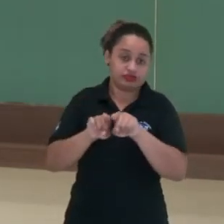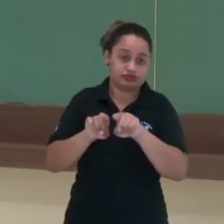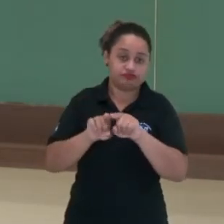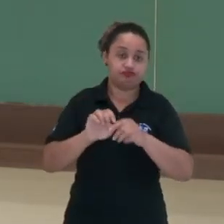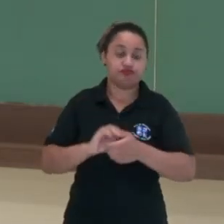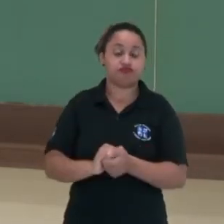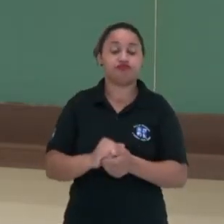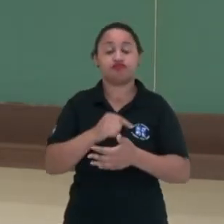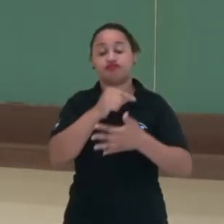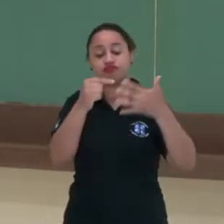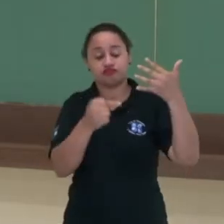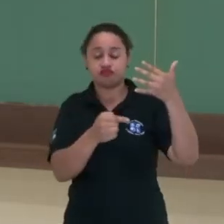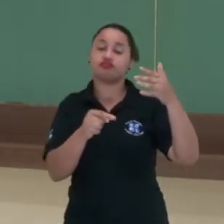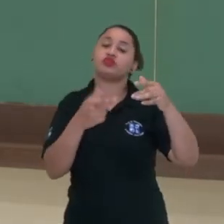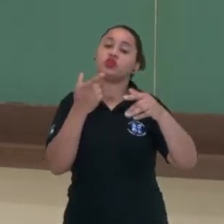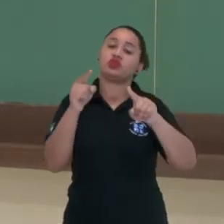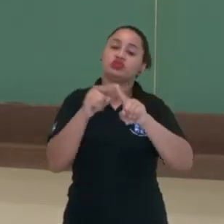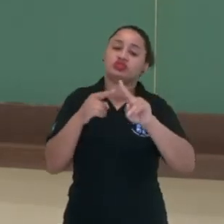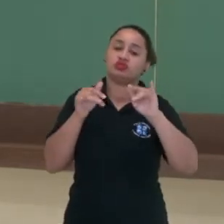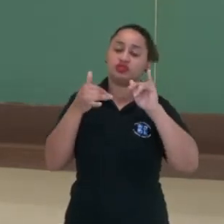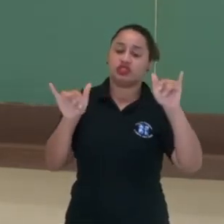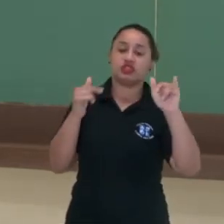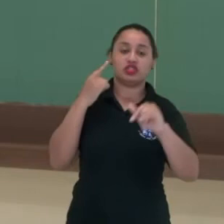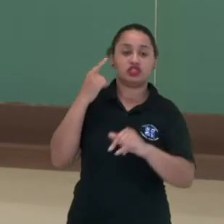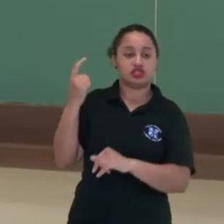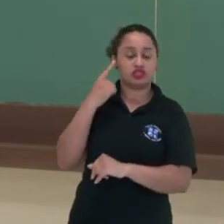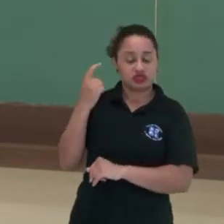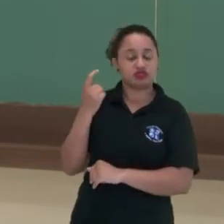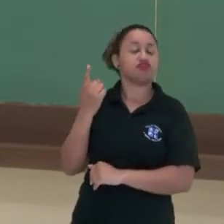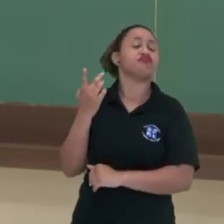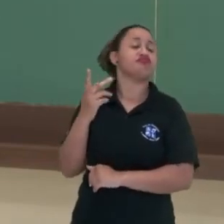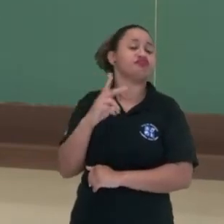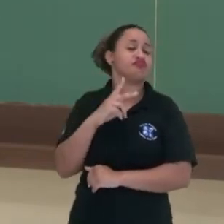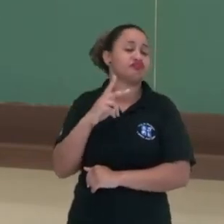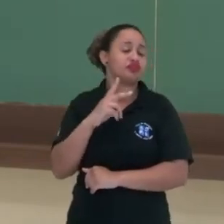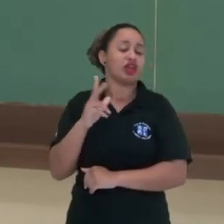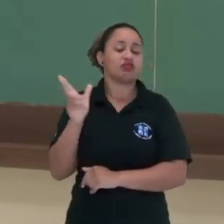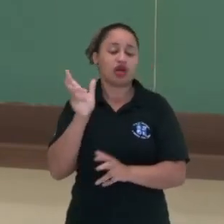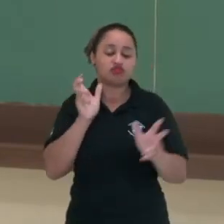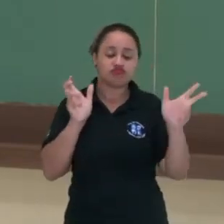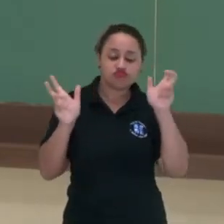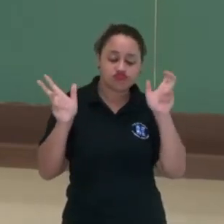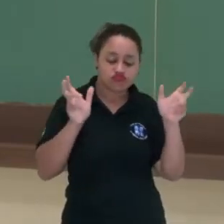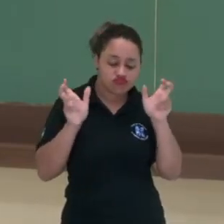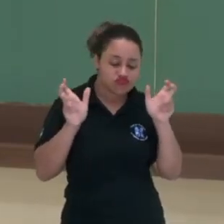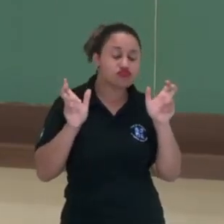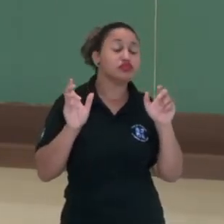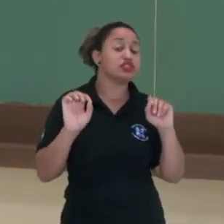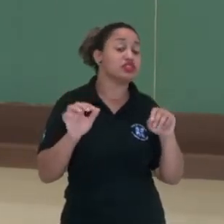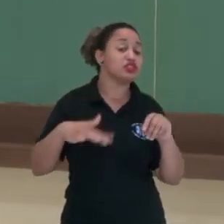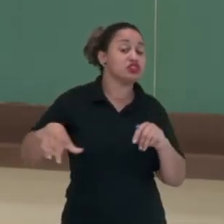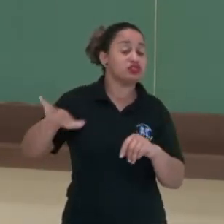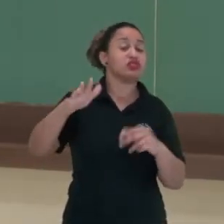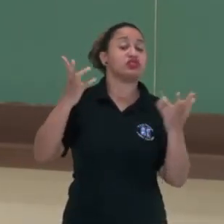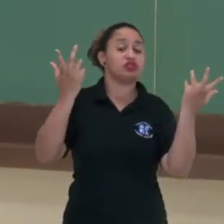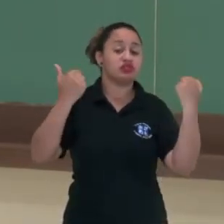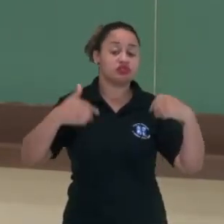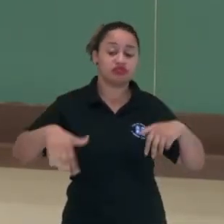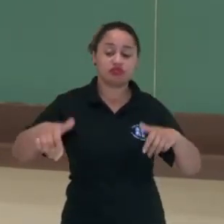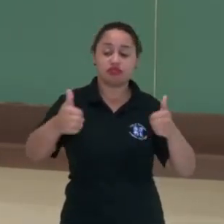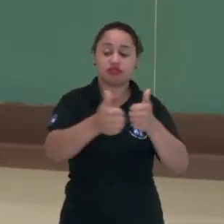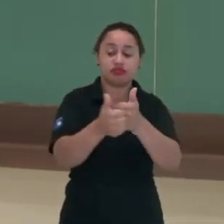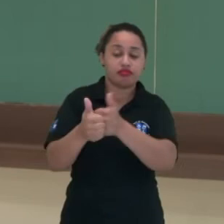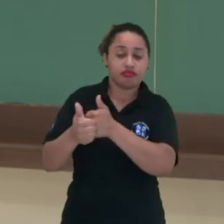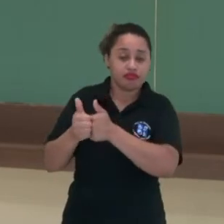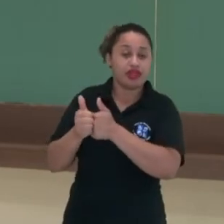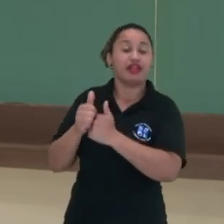A energia sonora. Se vocês estão ouvindo o som da minha voz, se vocês estão ouvindo as coisas do ambiente de vocês, é